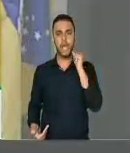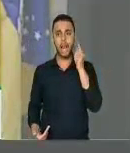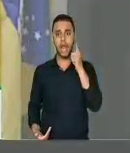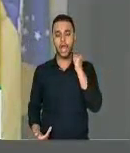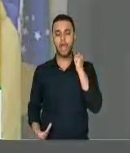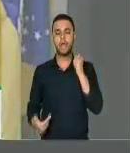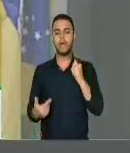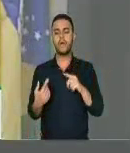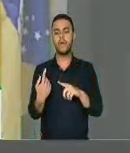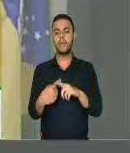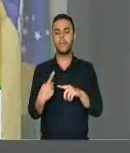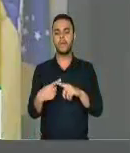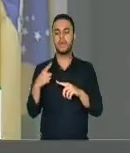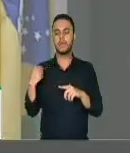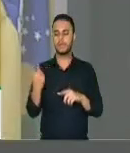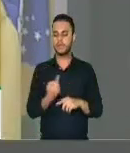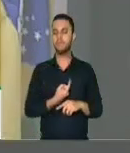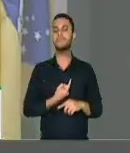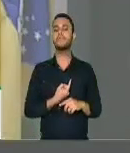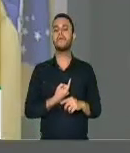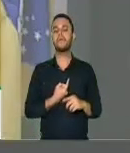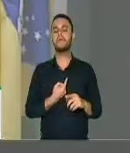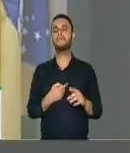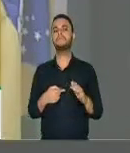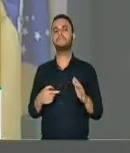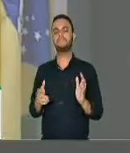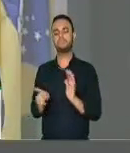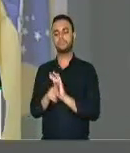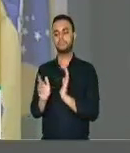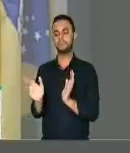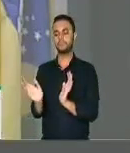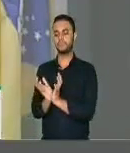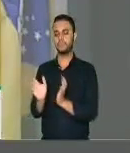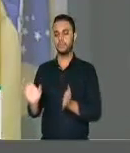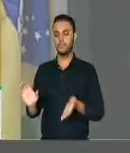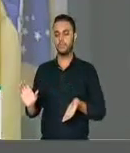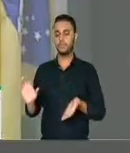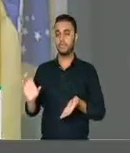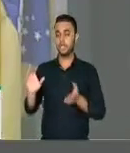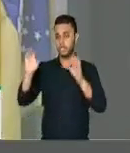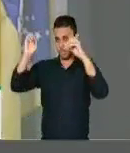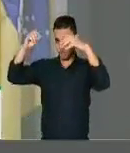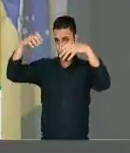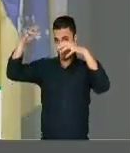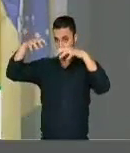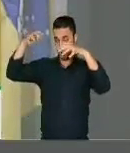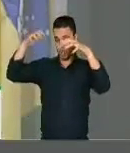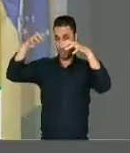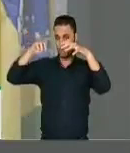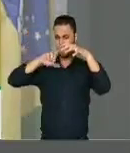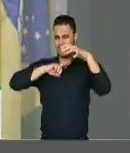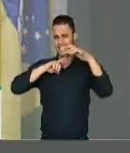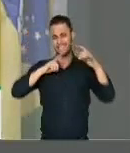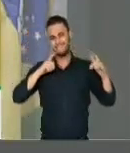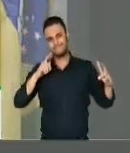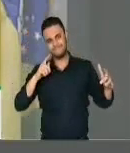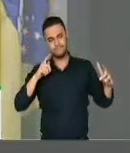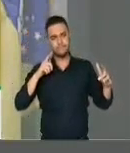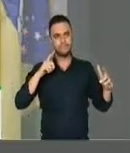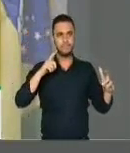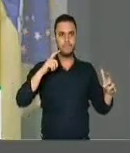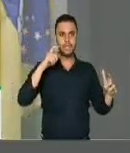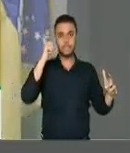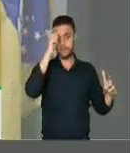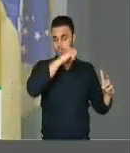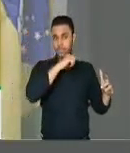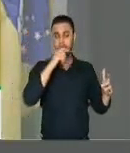nós, da Comissão das Chuvas, estamos tendo dificuldade em relação aos números e